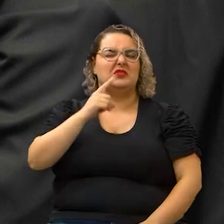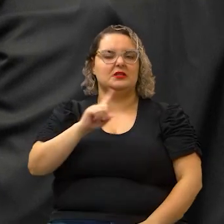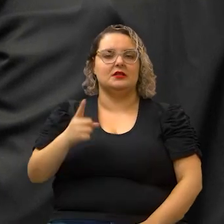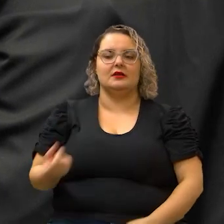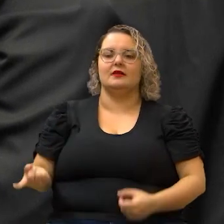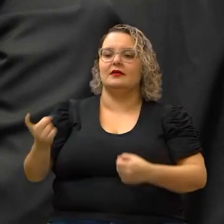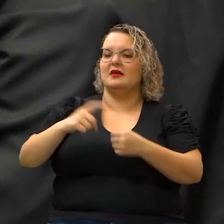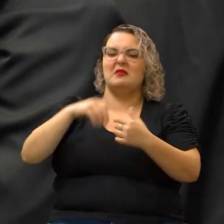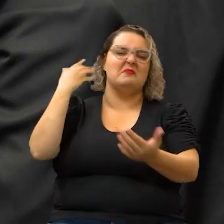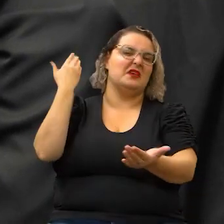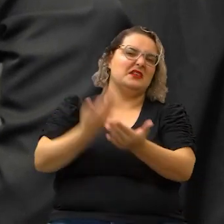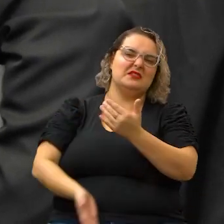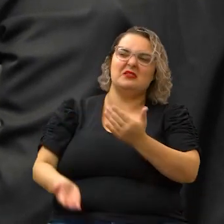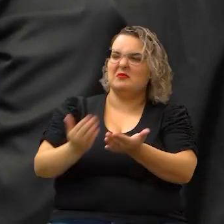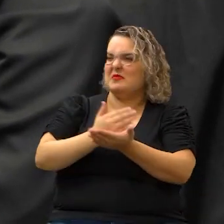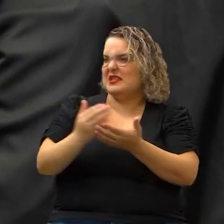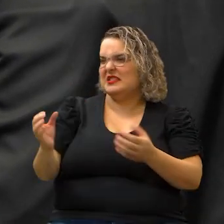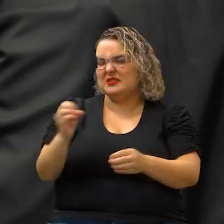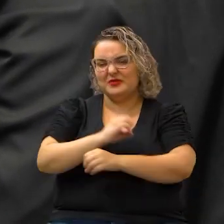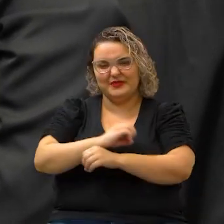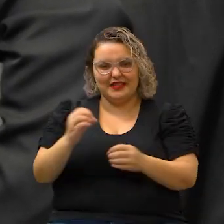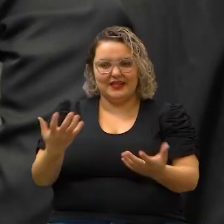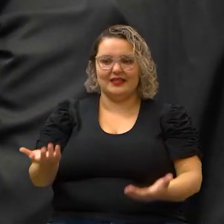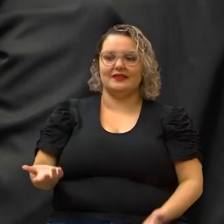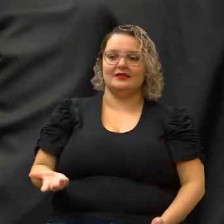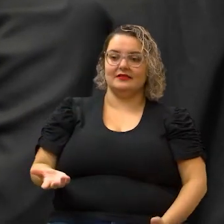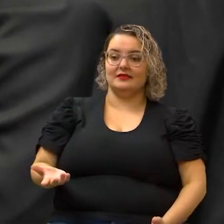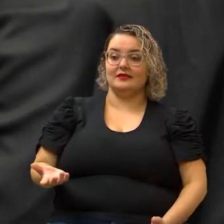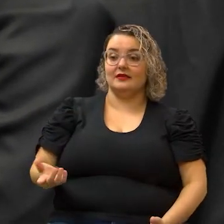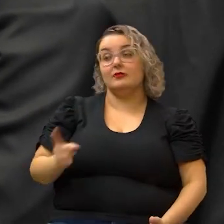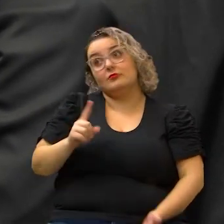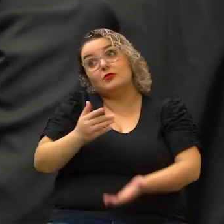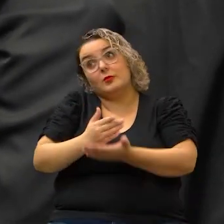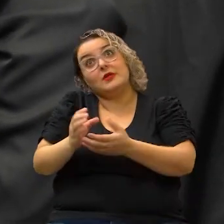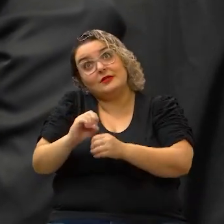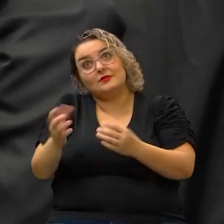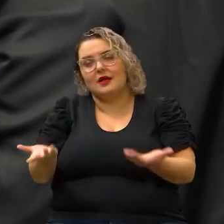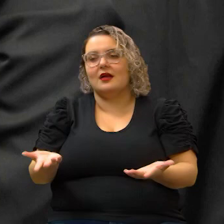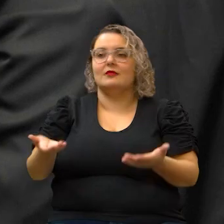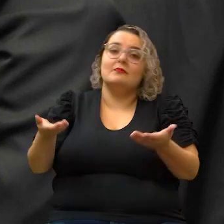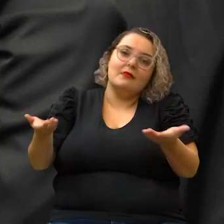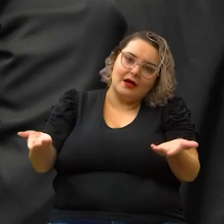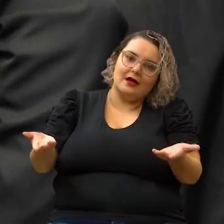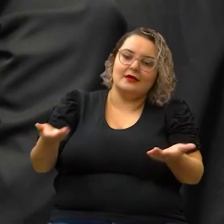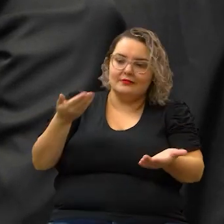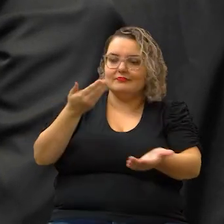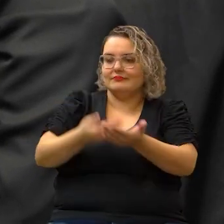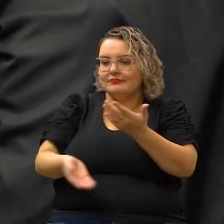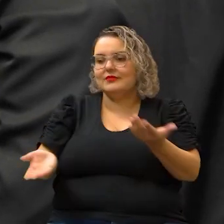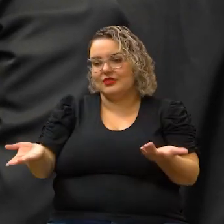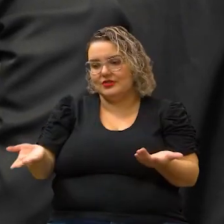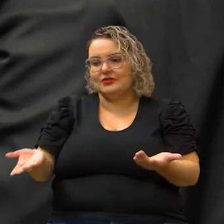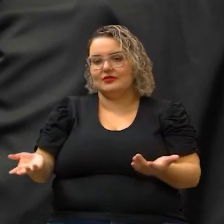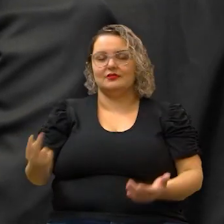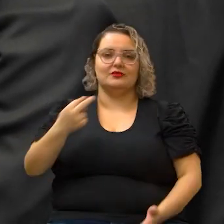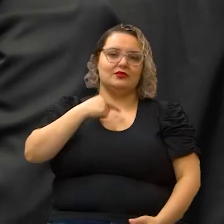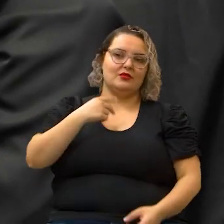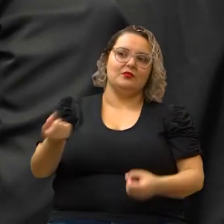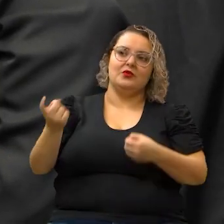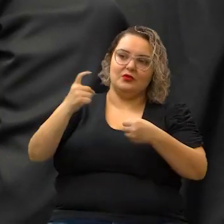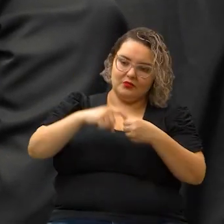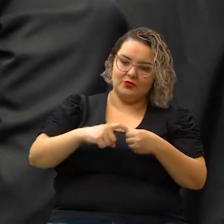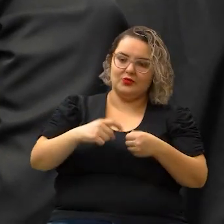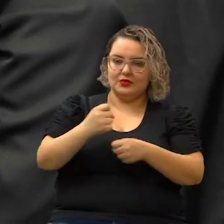voltei, já perdido. Tinha começado do zero. Tinha começado, não, até que não comecei do zero, mas eu não pude